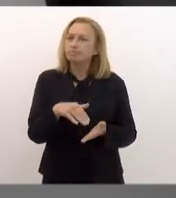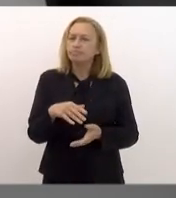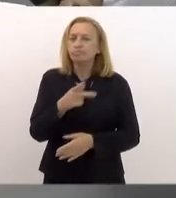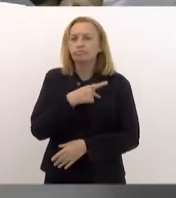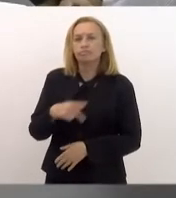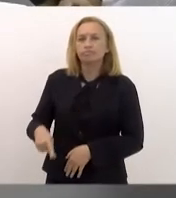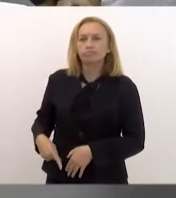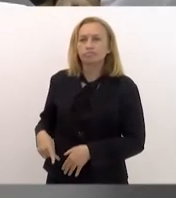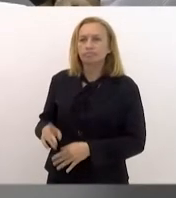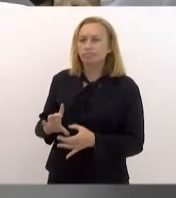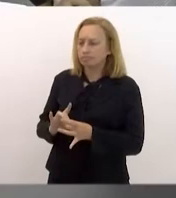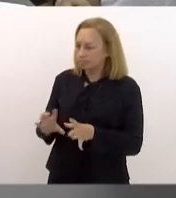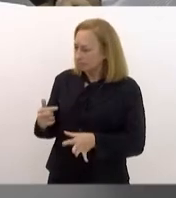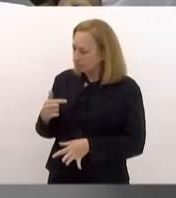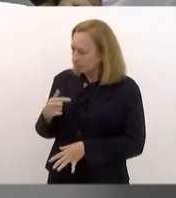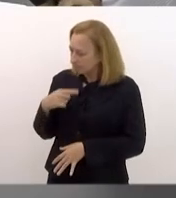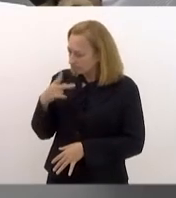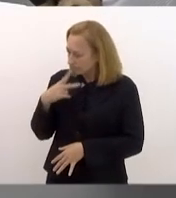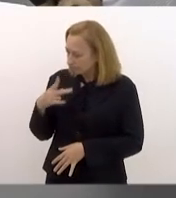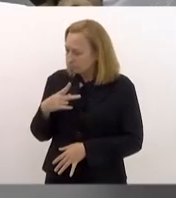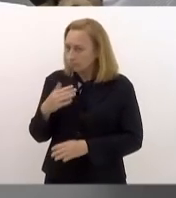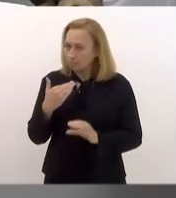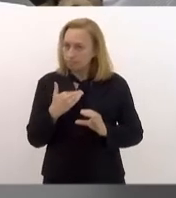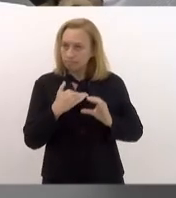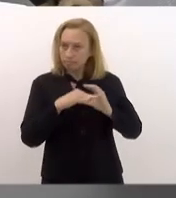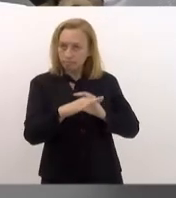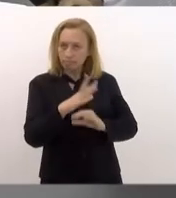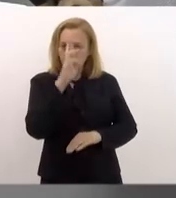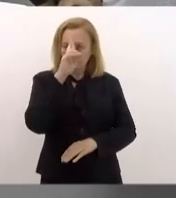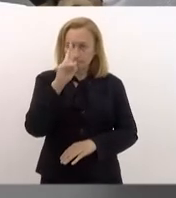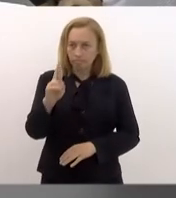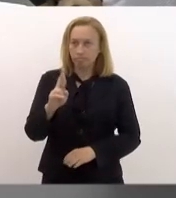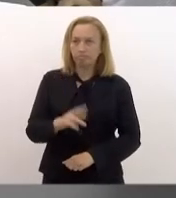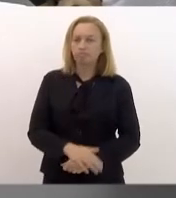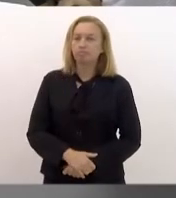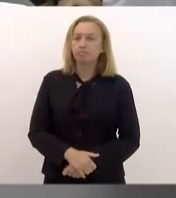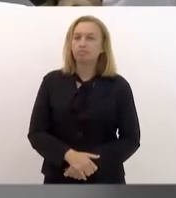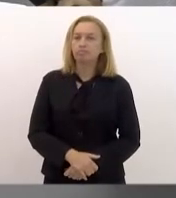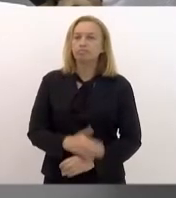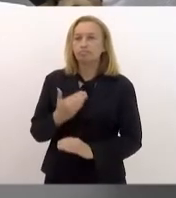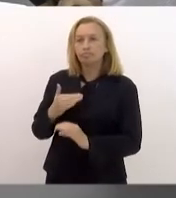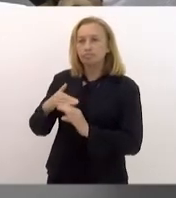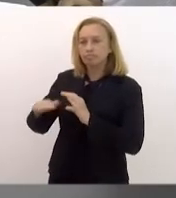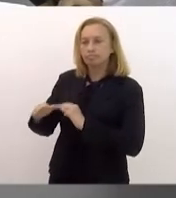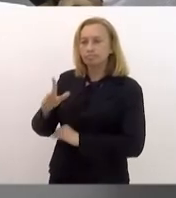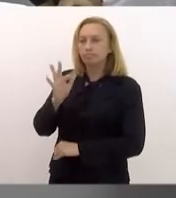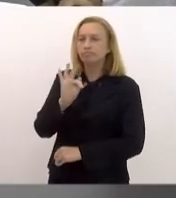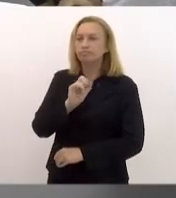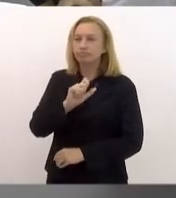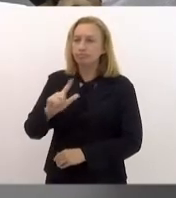uma parte. Eu vou mandar para a Vossa Senhoria e vou mandar aqui para o Fio.